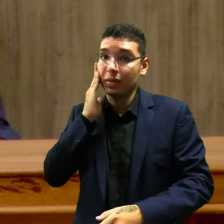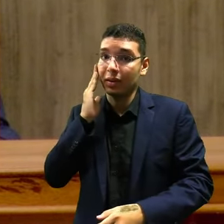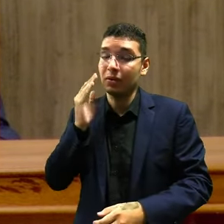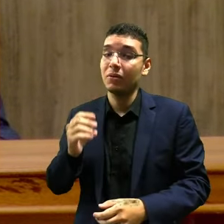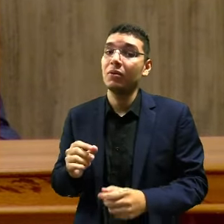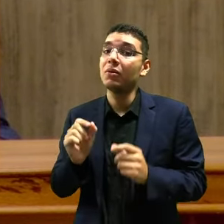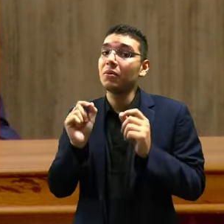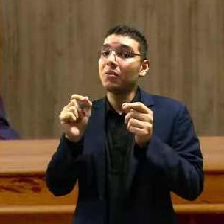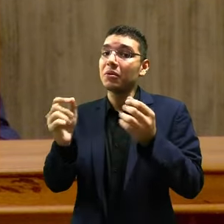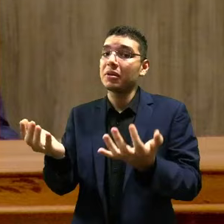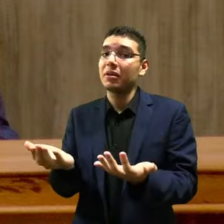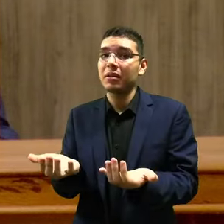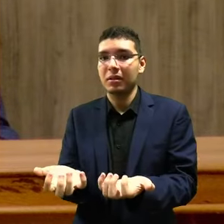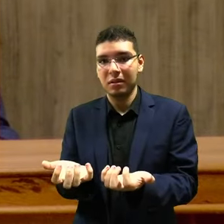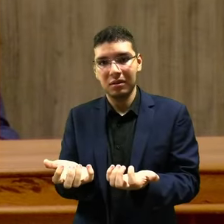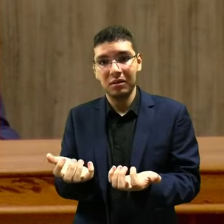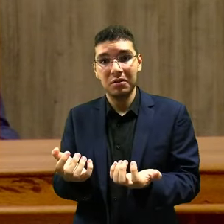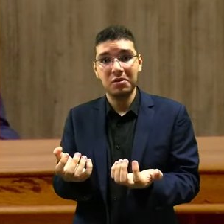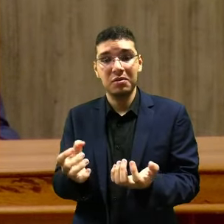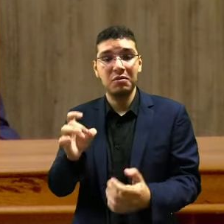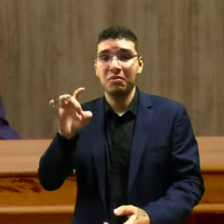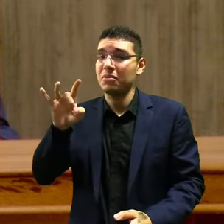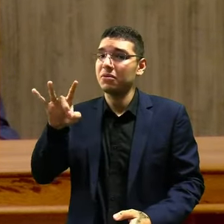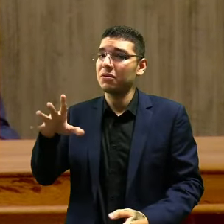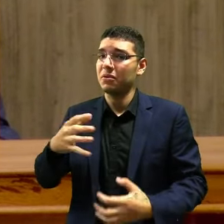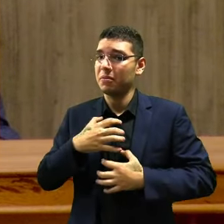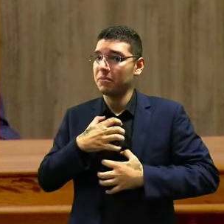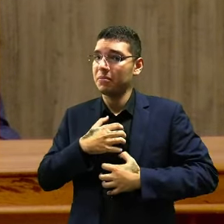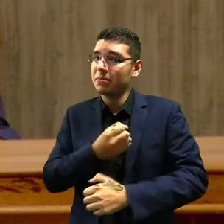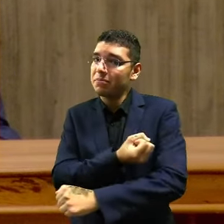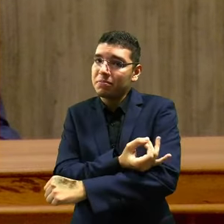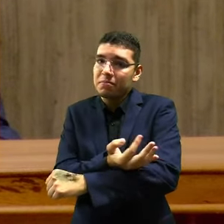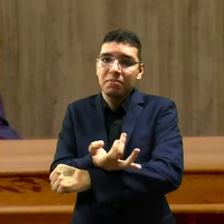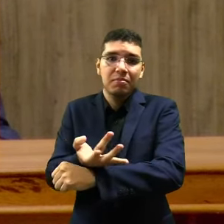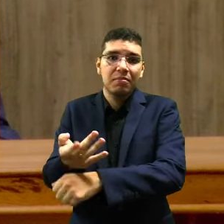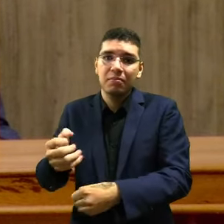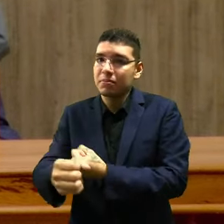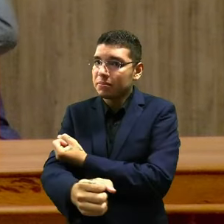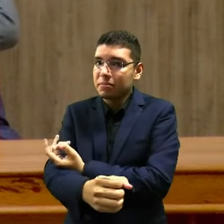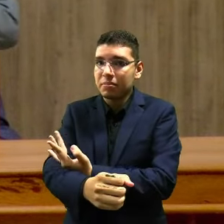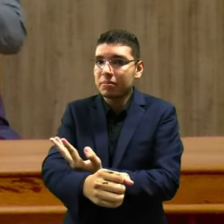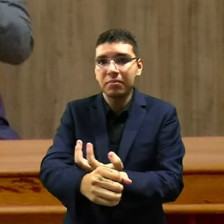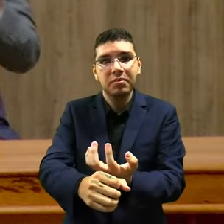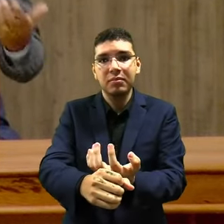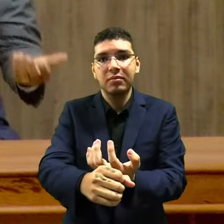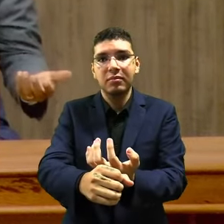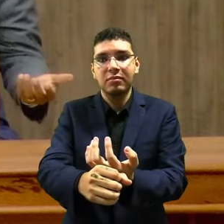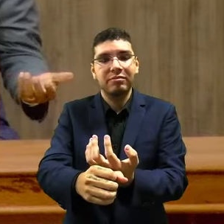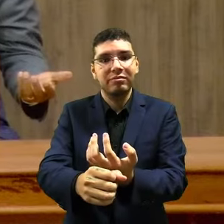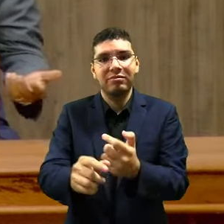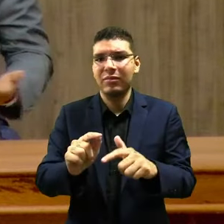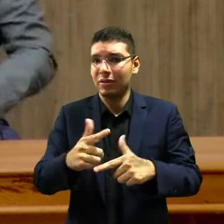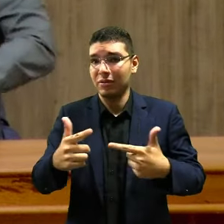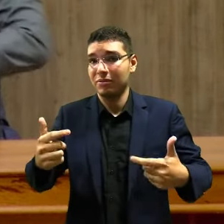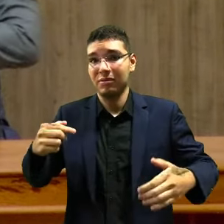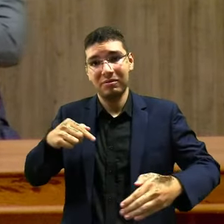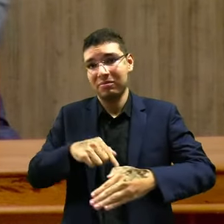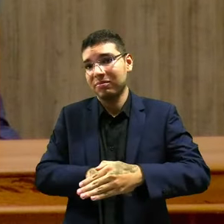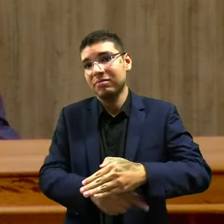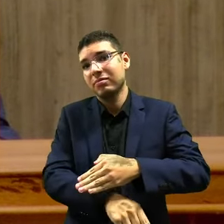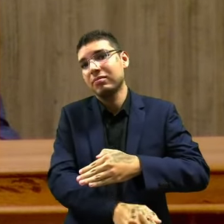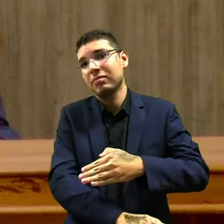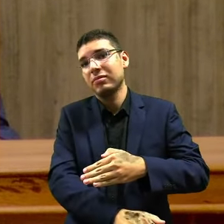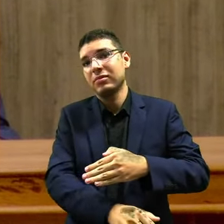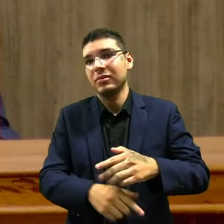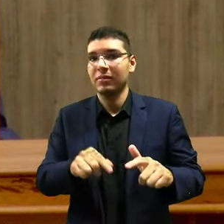interessado apenas na superfície ele é superficial ele não tem profundidade ele não tem